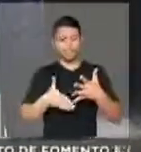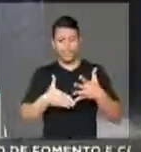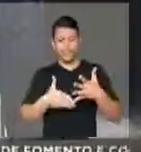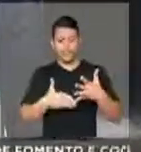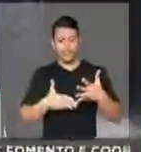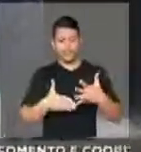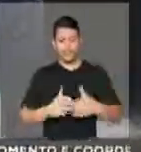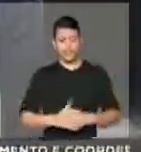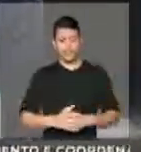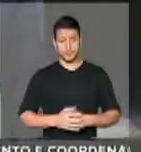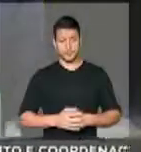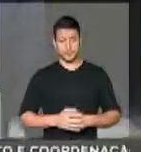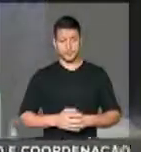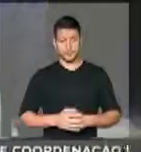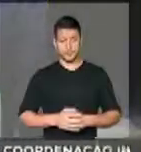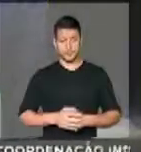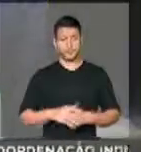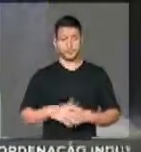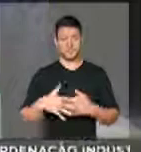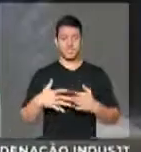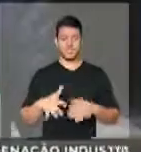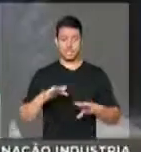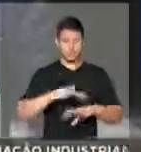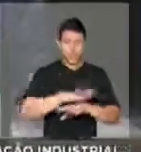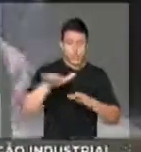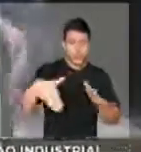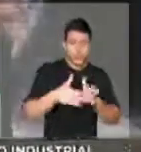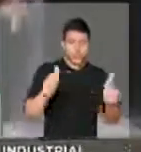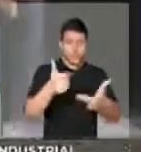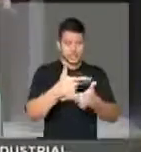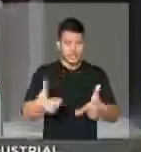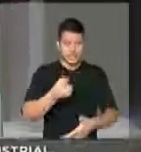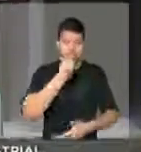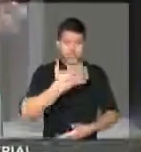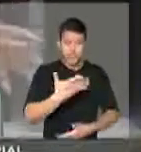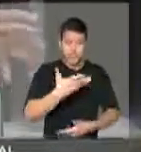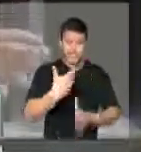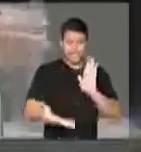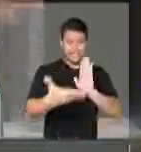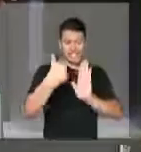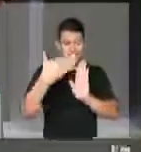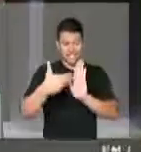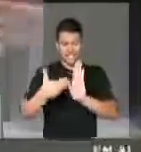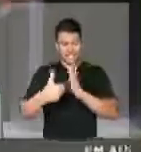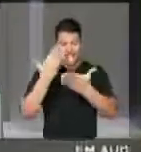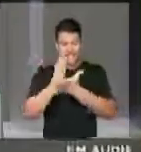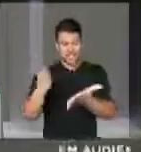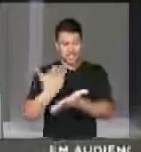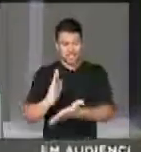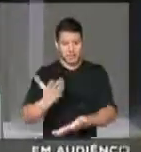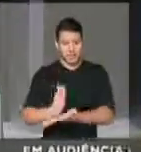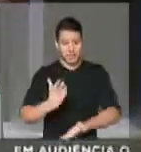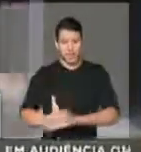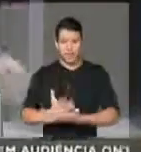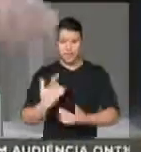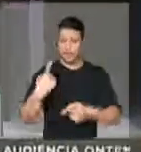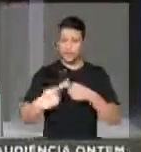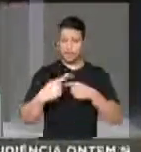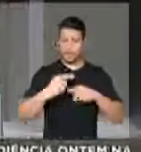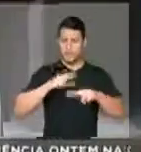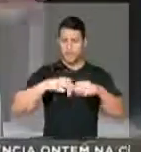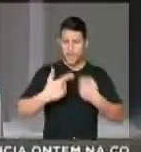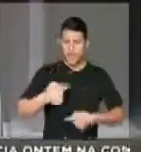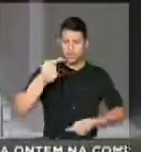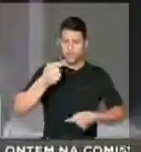Estão destruindo tudo aquilo que encontraram, tudo subordinado a um discurso